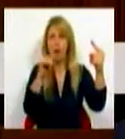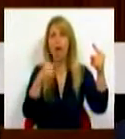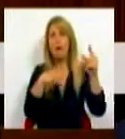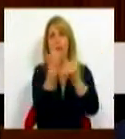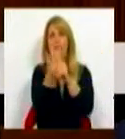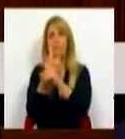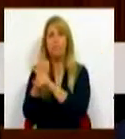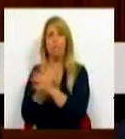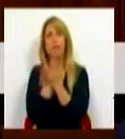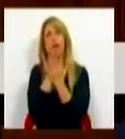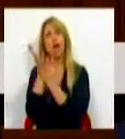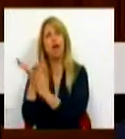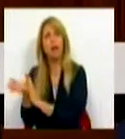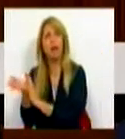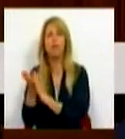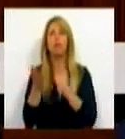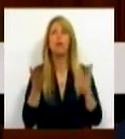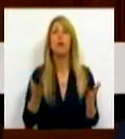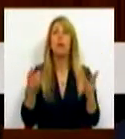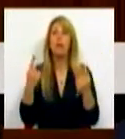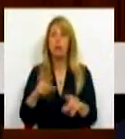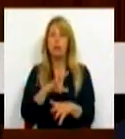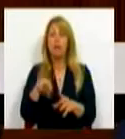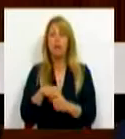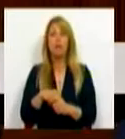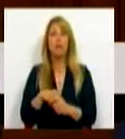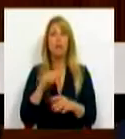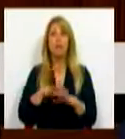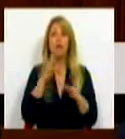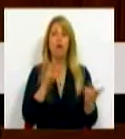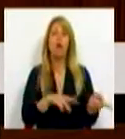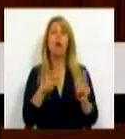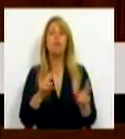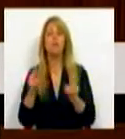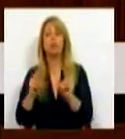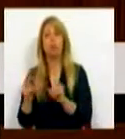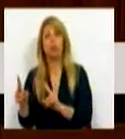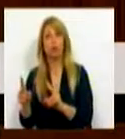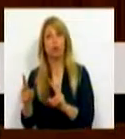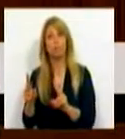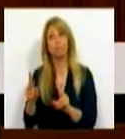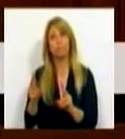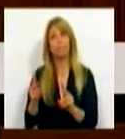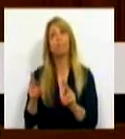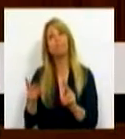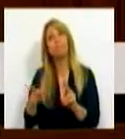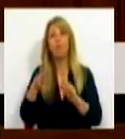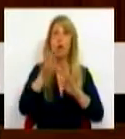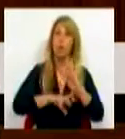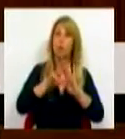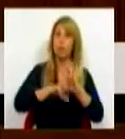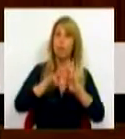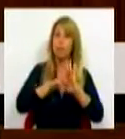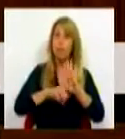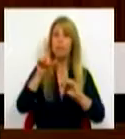aplicações. E nesse contexto, atendendo às alterações, nomeadamente regulamentares e às